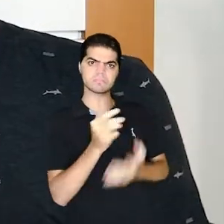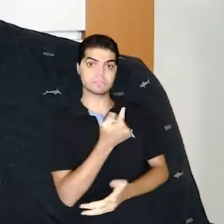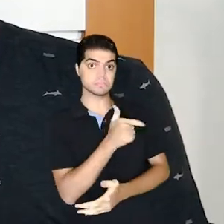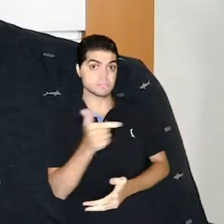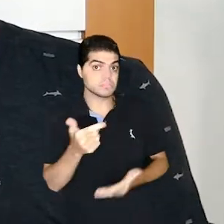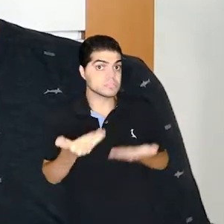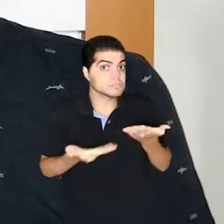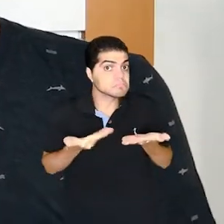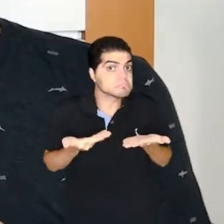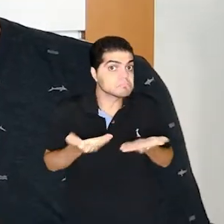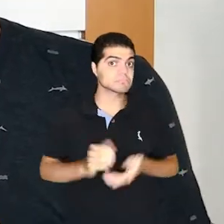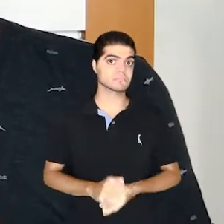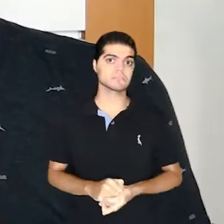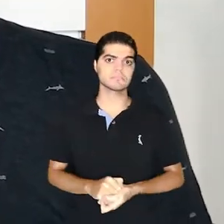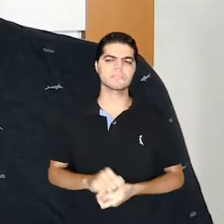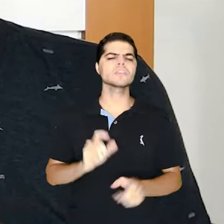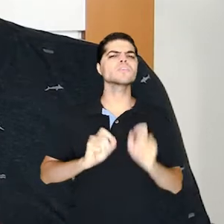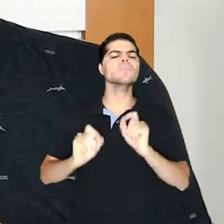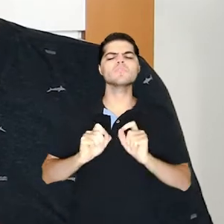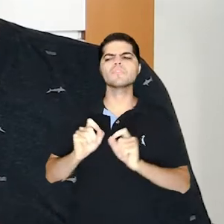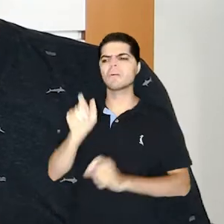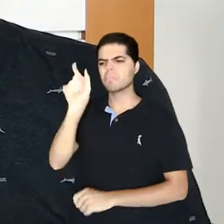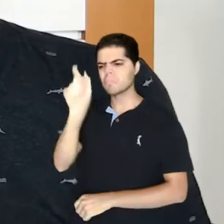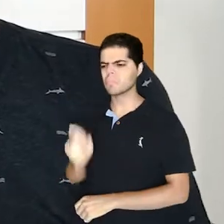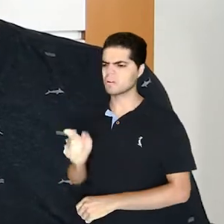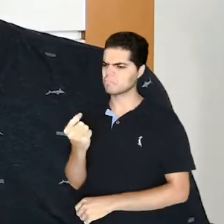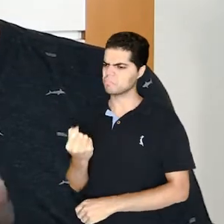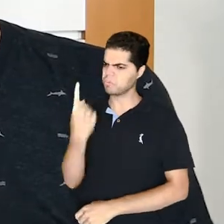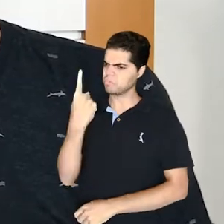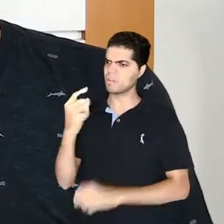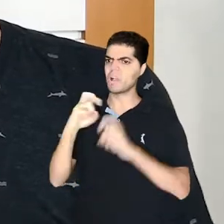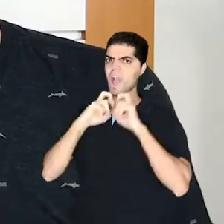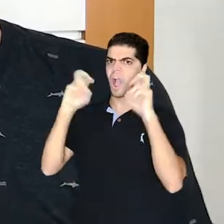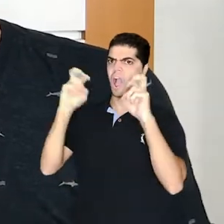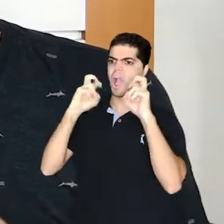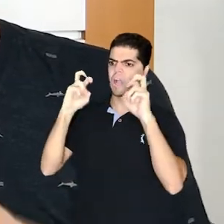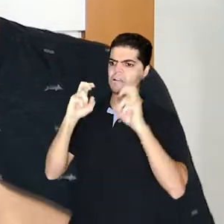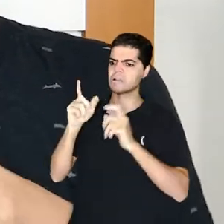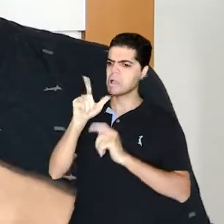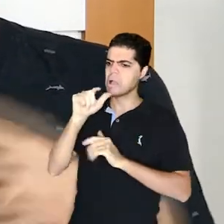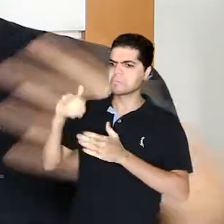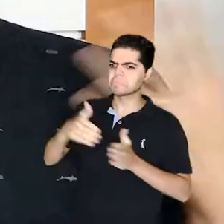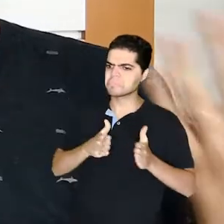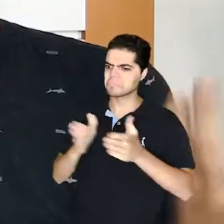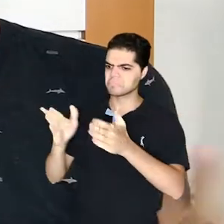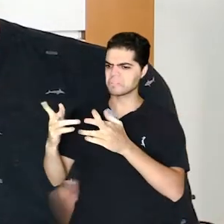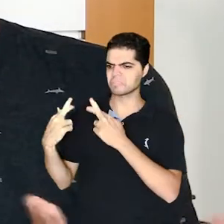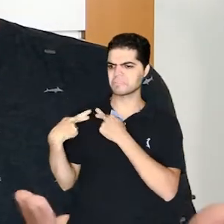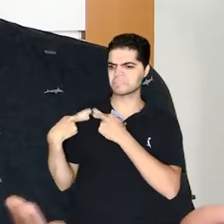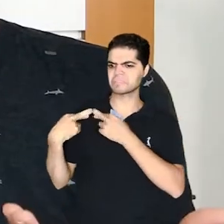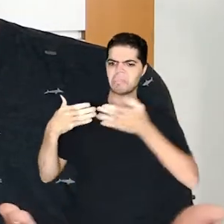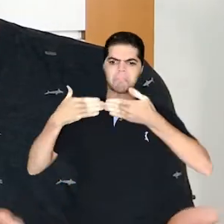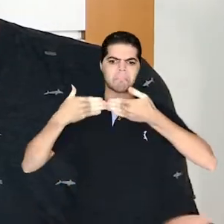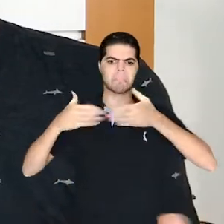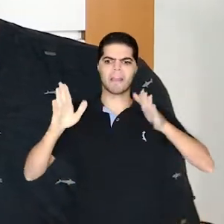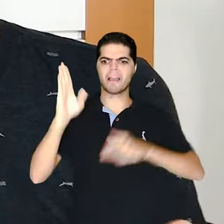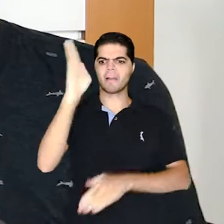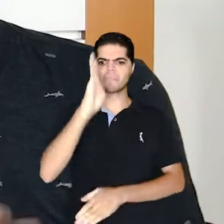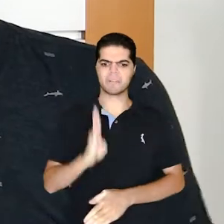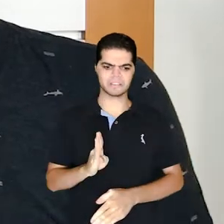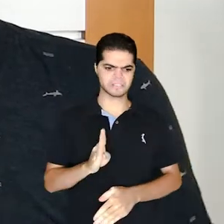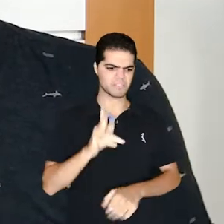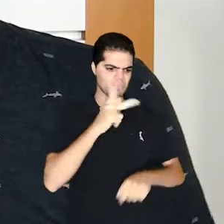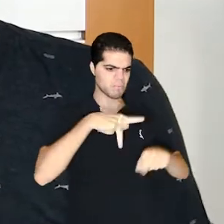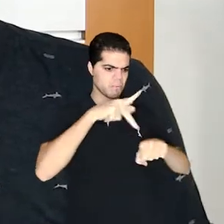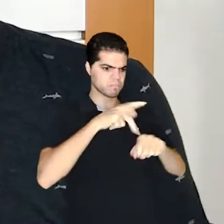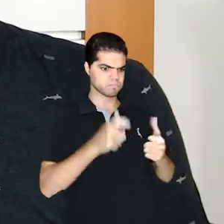envolvidas nesse processo? E será que o grito de uma pessoa pode ser responsável por tornar independente um país inteiro,